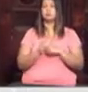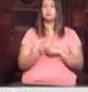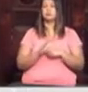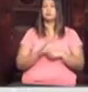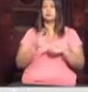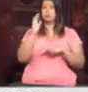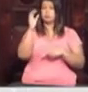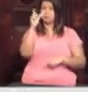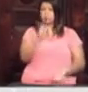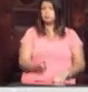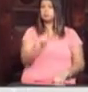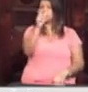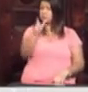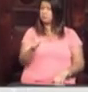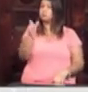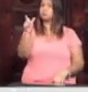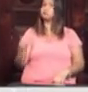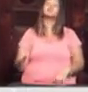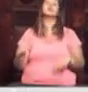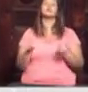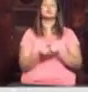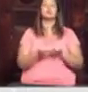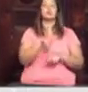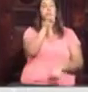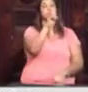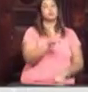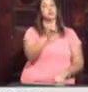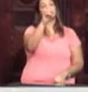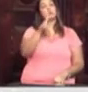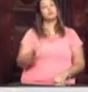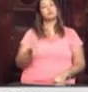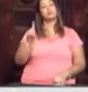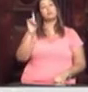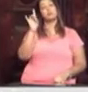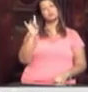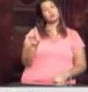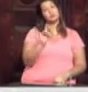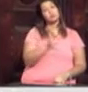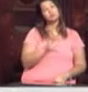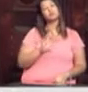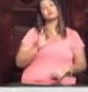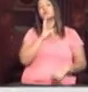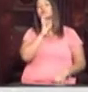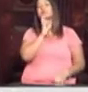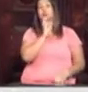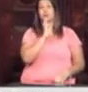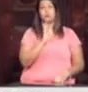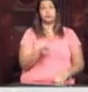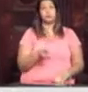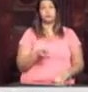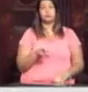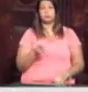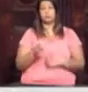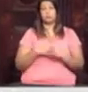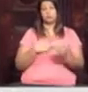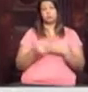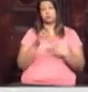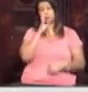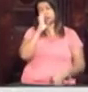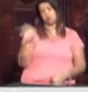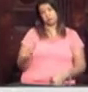garantias individuais, os direitos de qualquer cidadão a responder pelo que é